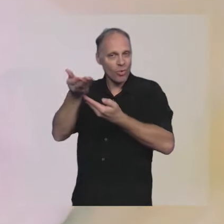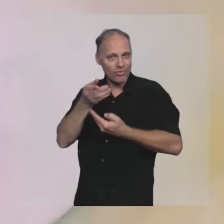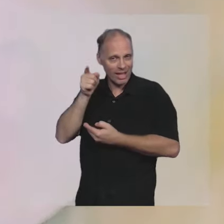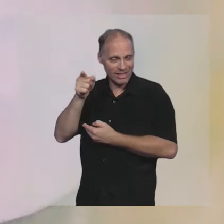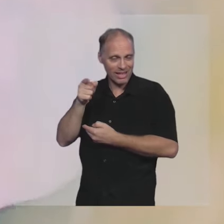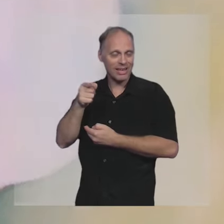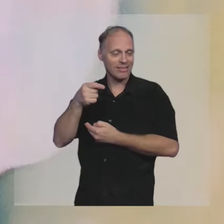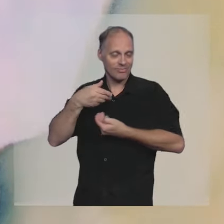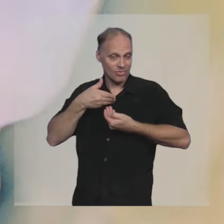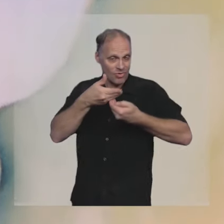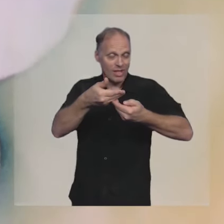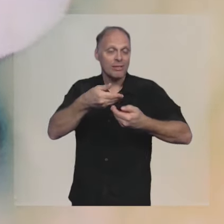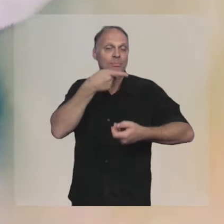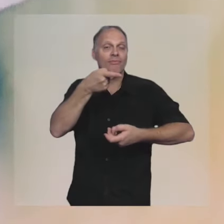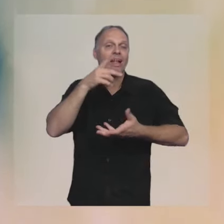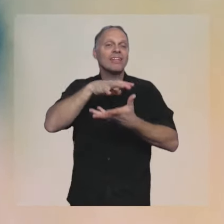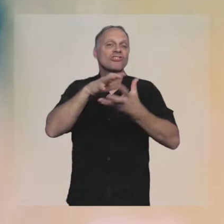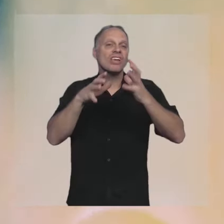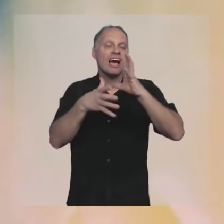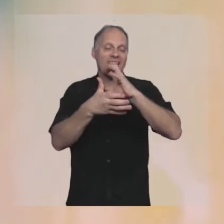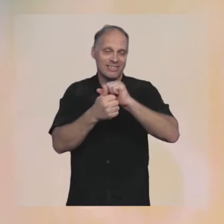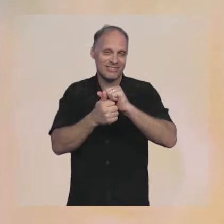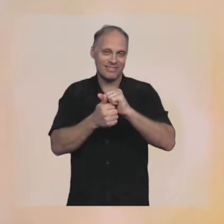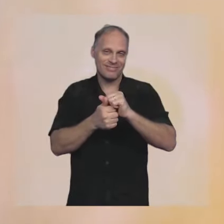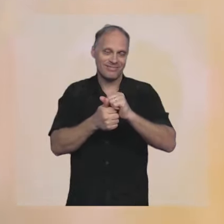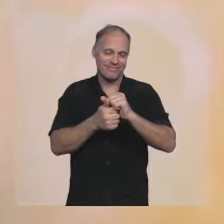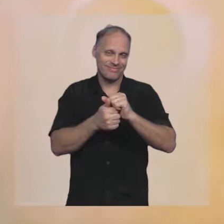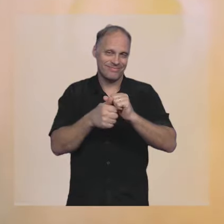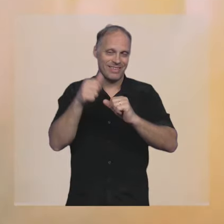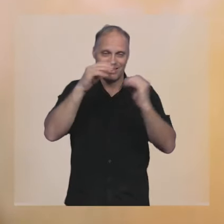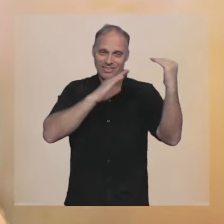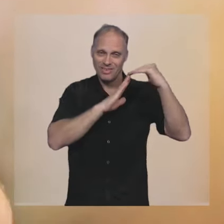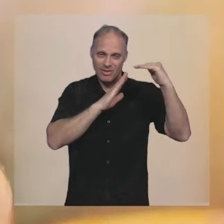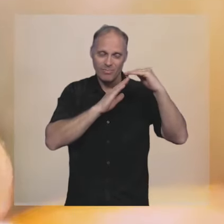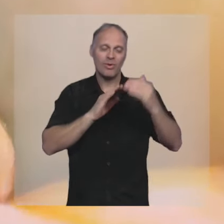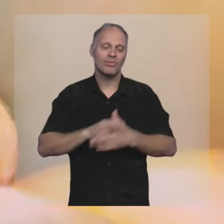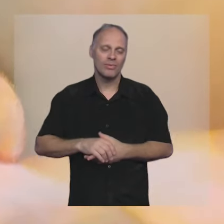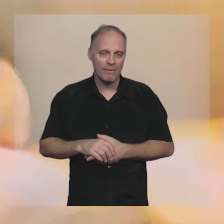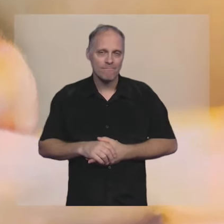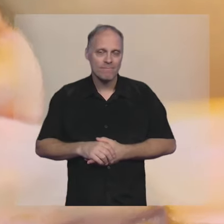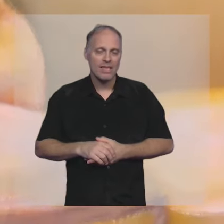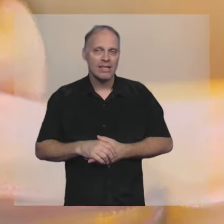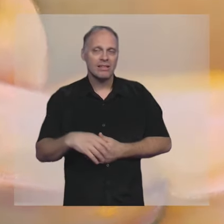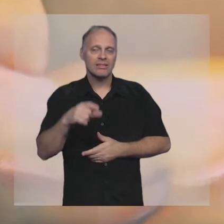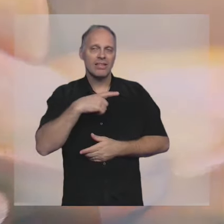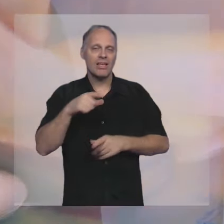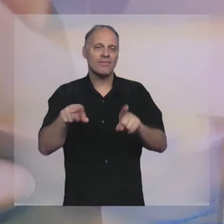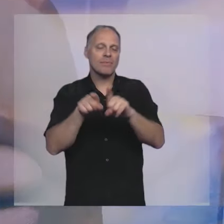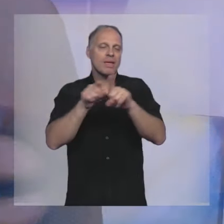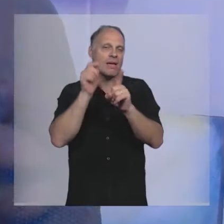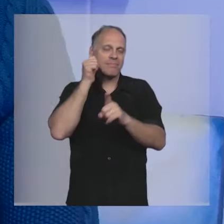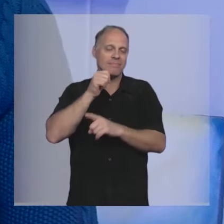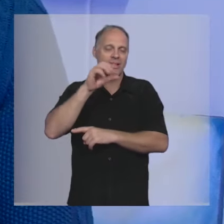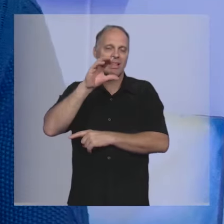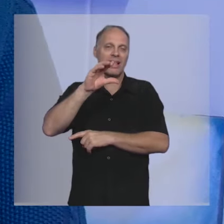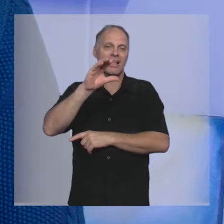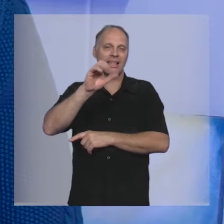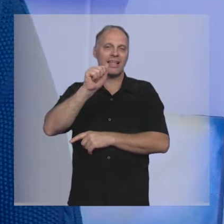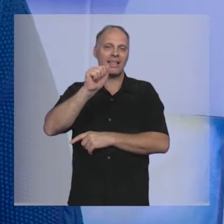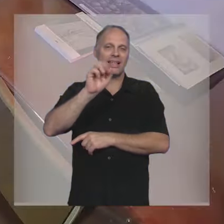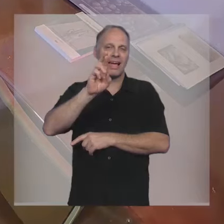para falar sobre arte em São Leopoldo. Até foi o Dr. José Carlos Eggers, que era presidente do